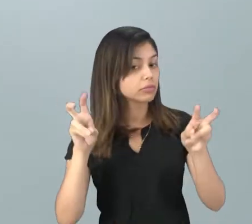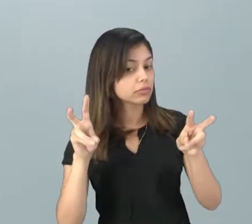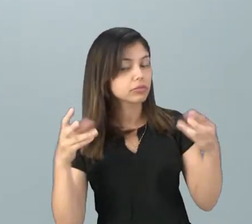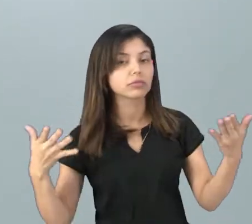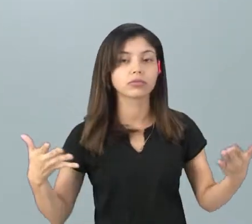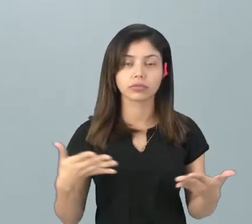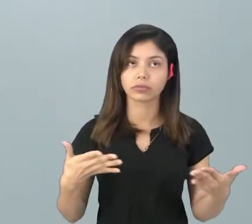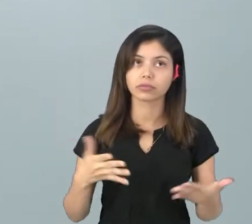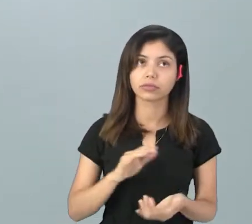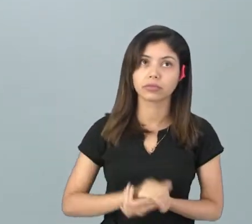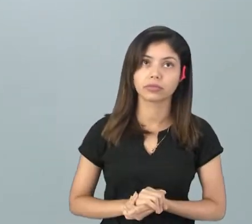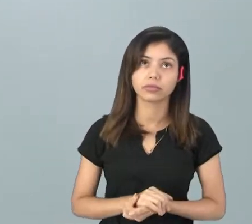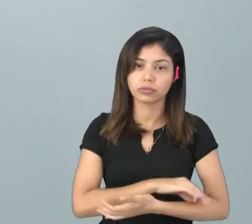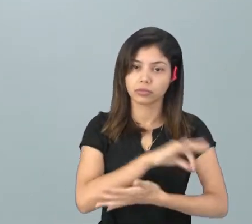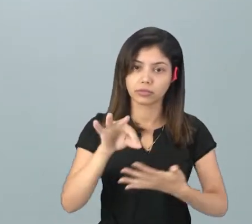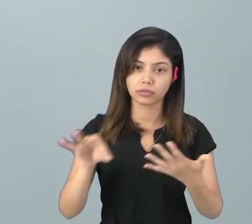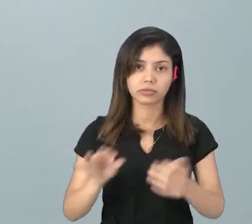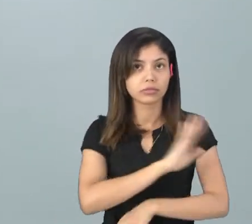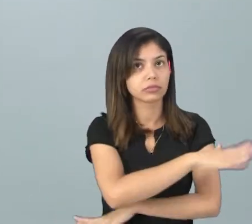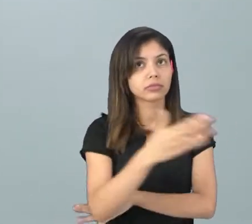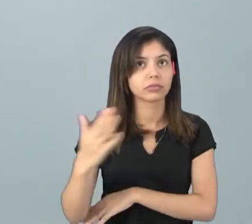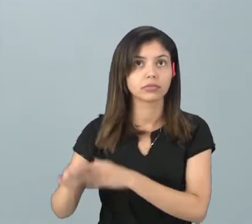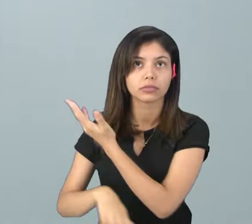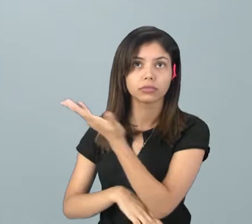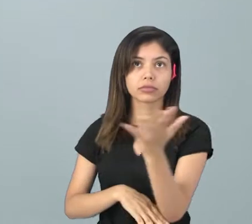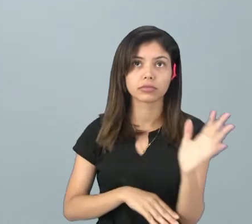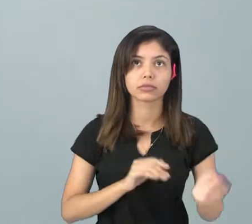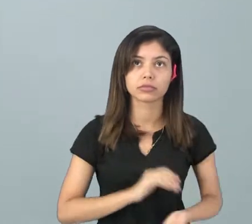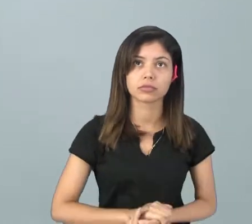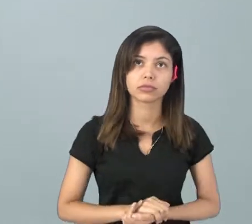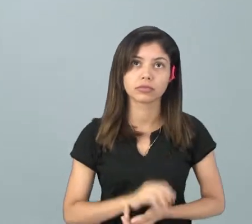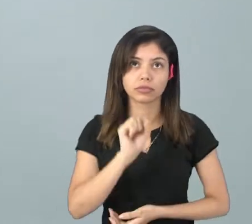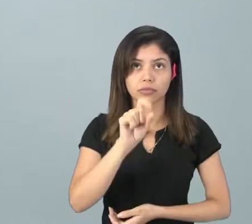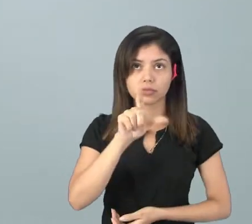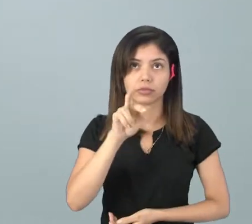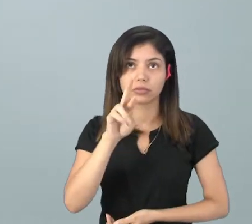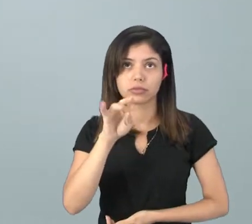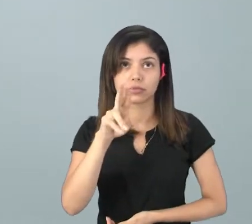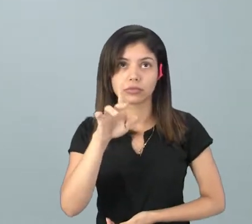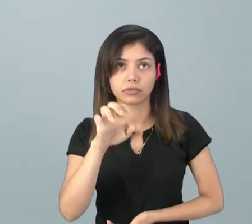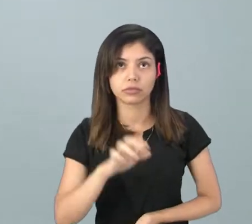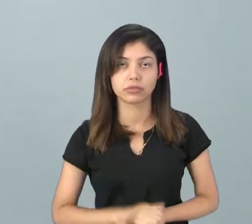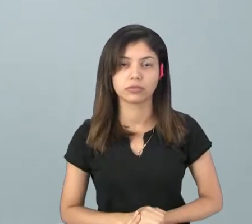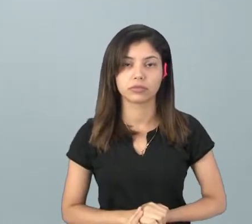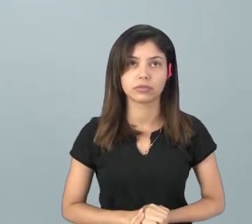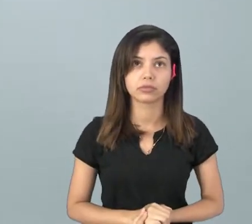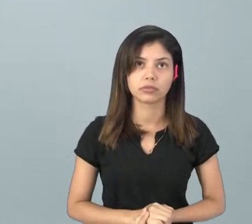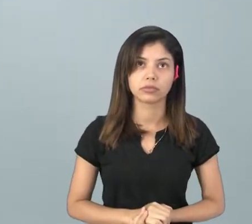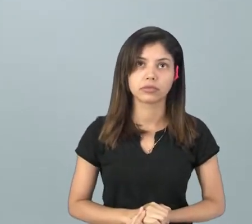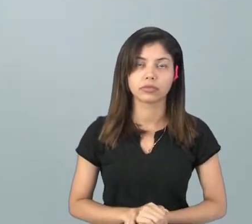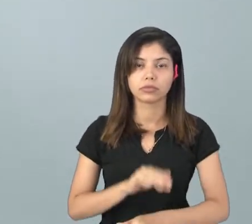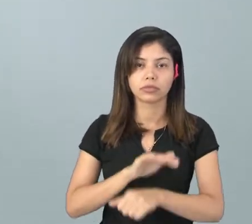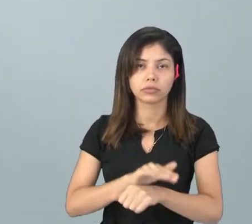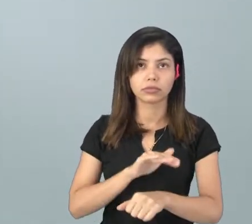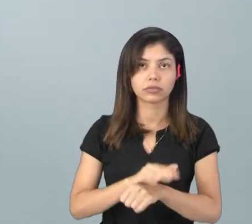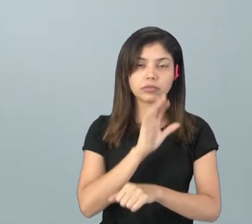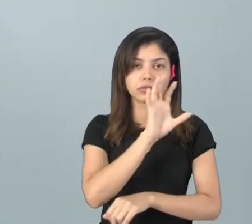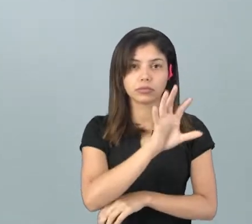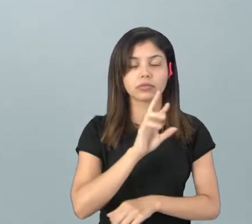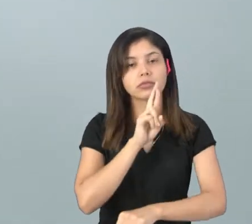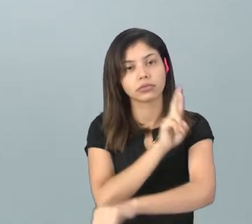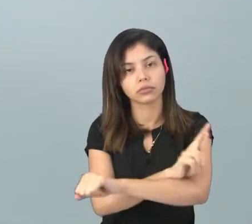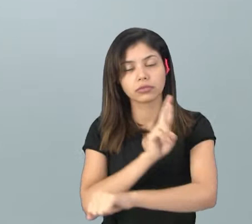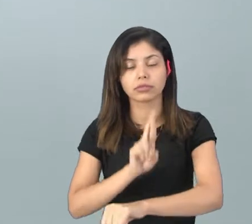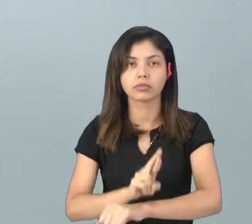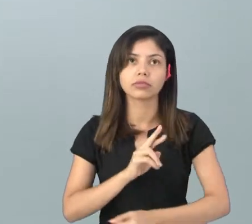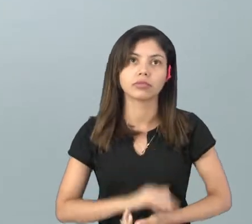da aula de hoje são os fenômenos naturais e solidariedade, contribuição das religiões.